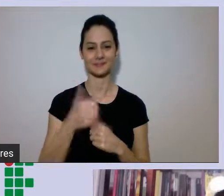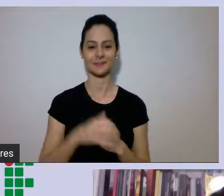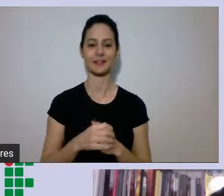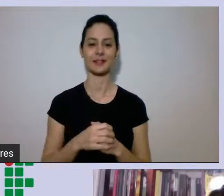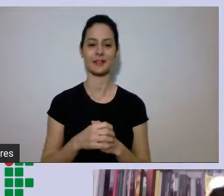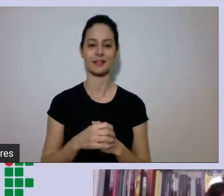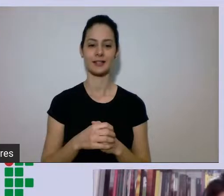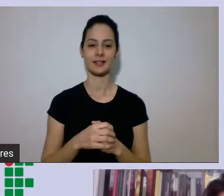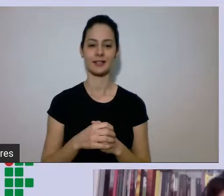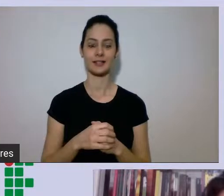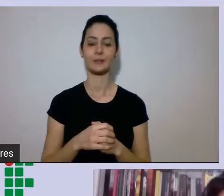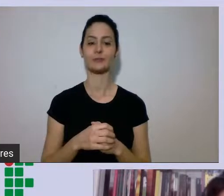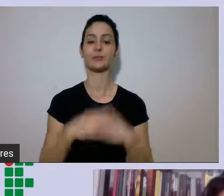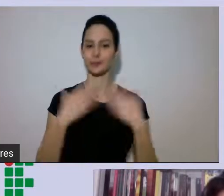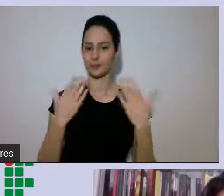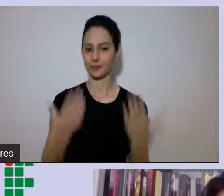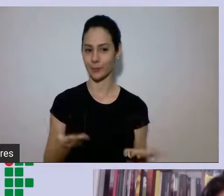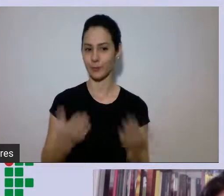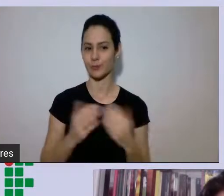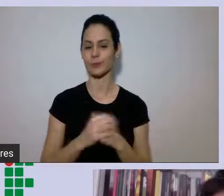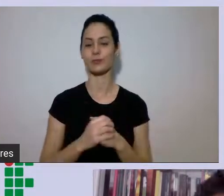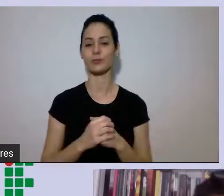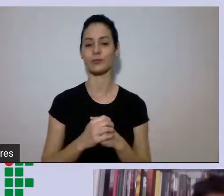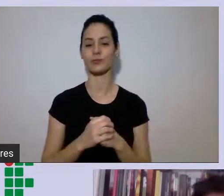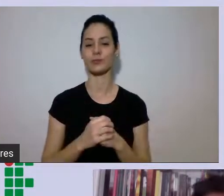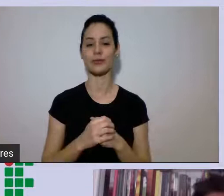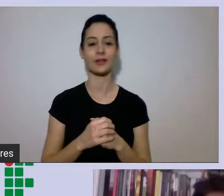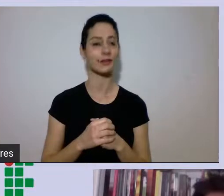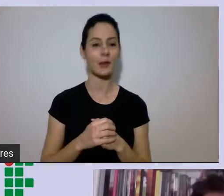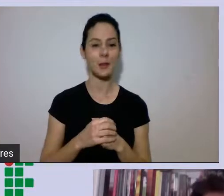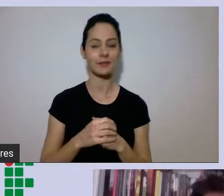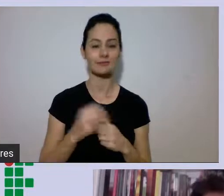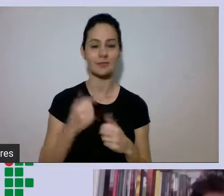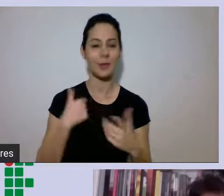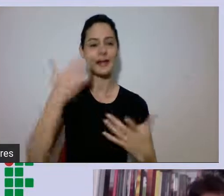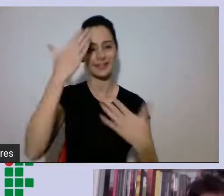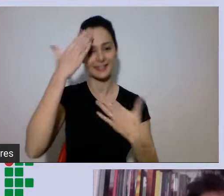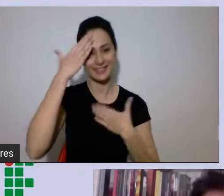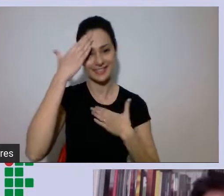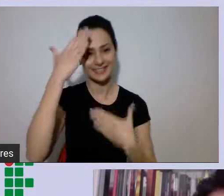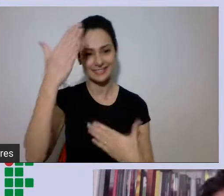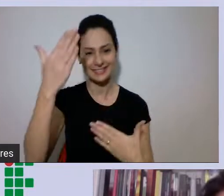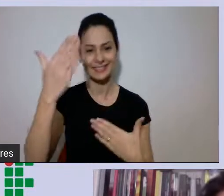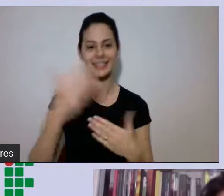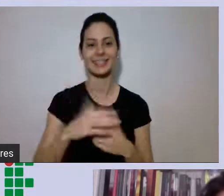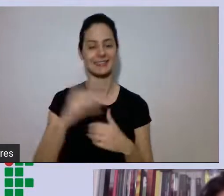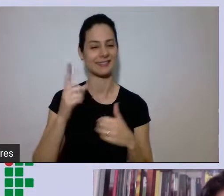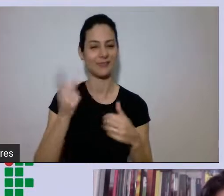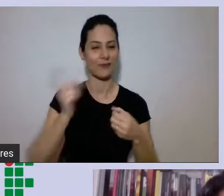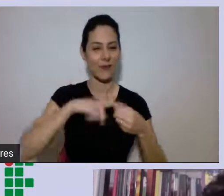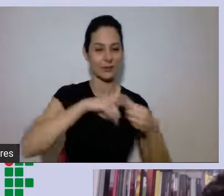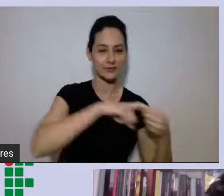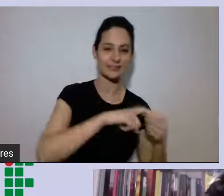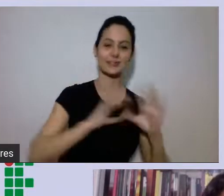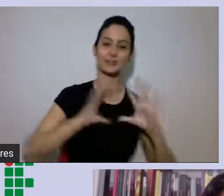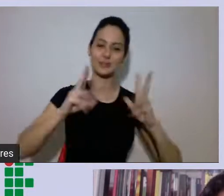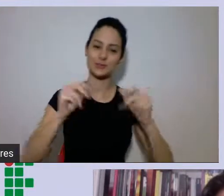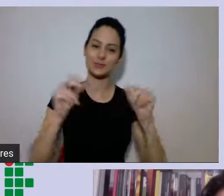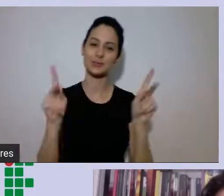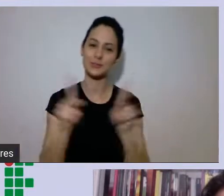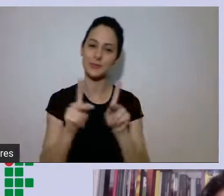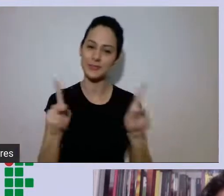Então, eu não sei até onde vocês ouviram, eu estava agradecendo, né, todos os